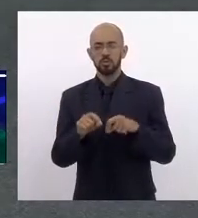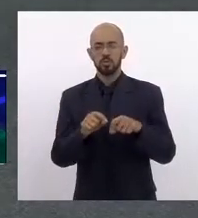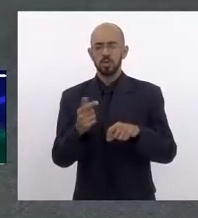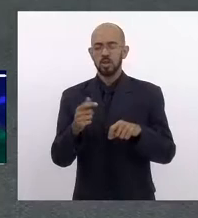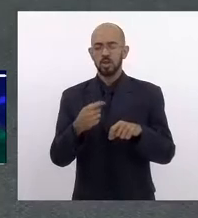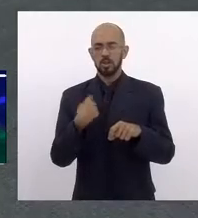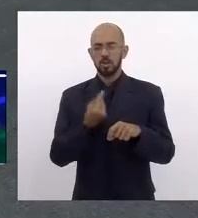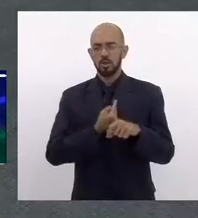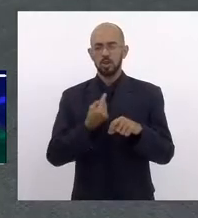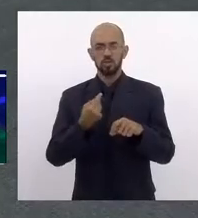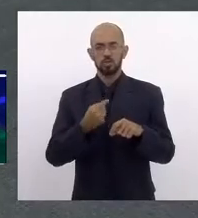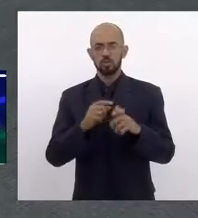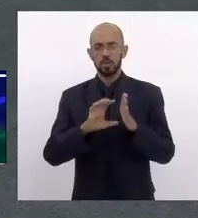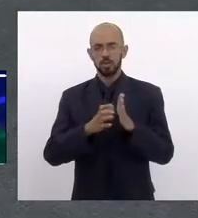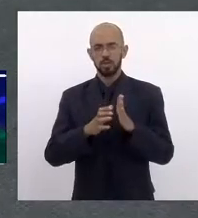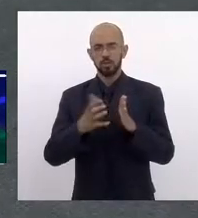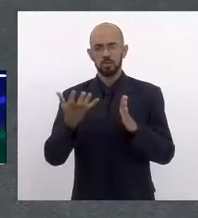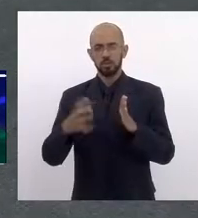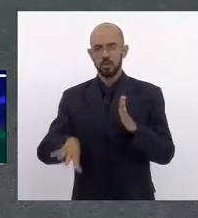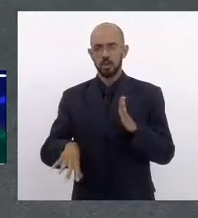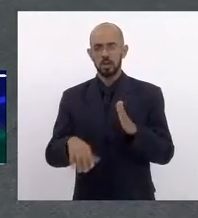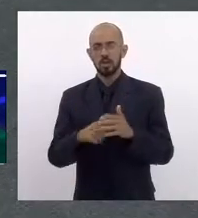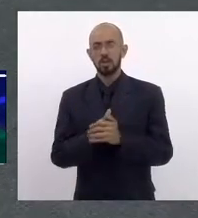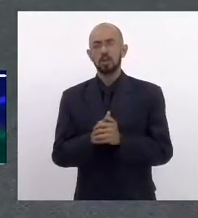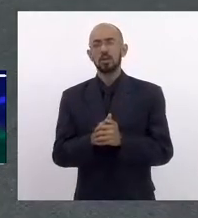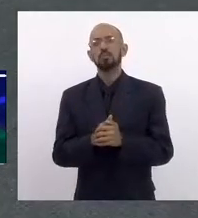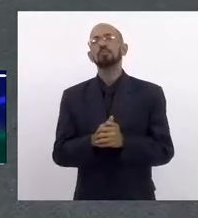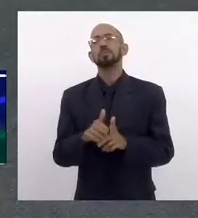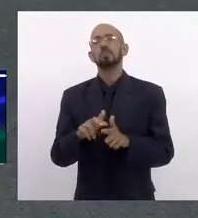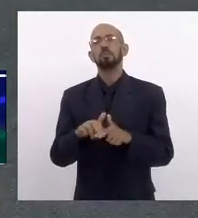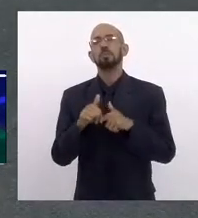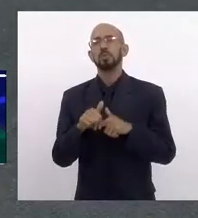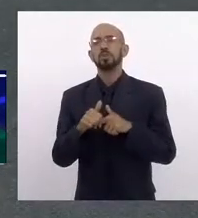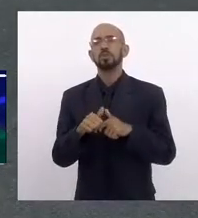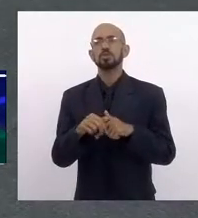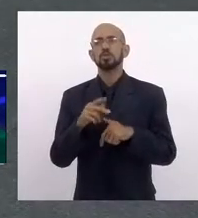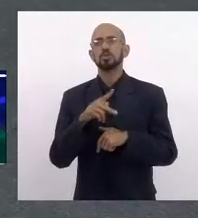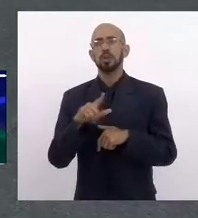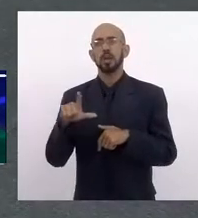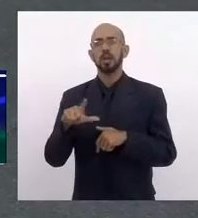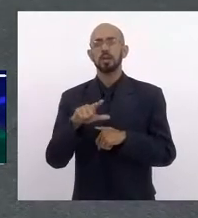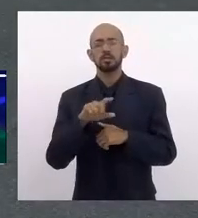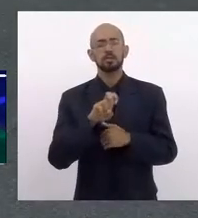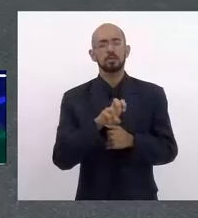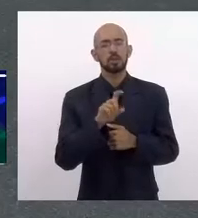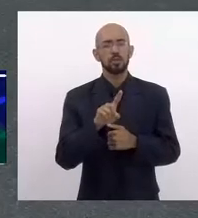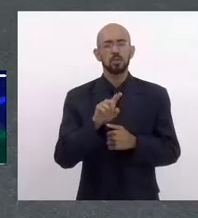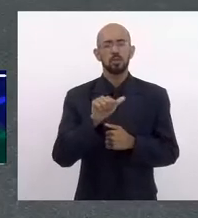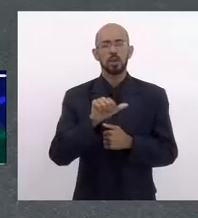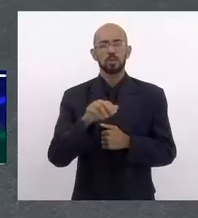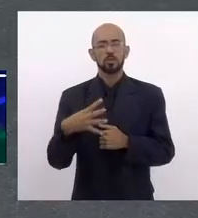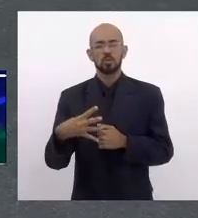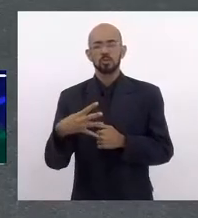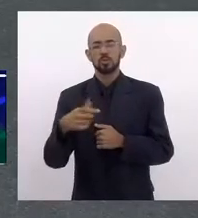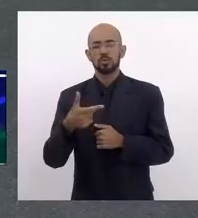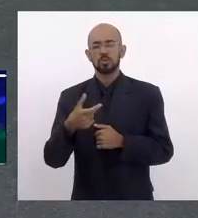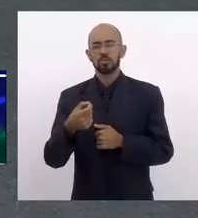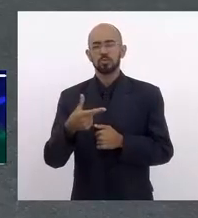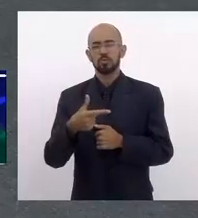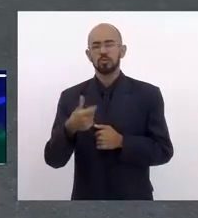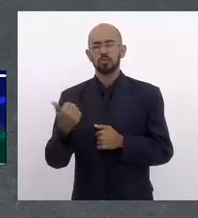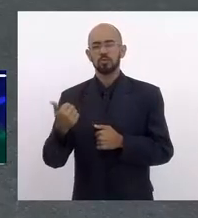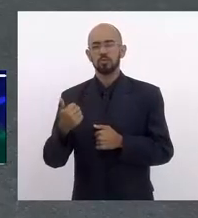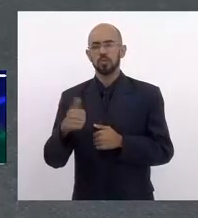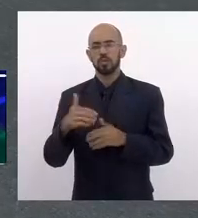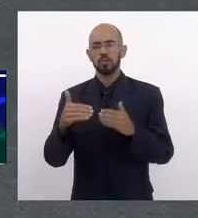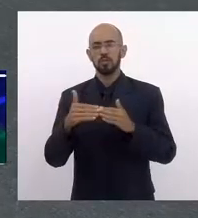rejeitamos, suposto meu parecer, ao projeto de lei número 5114 de 2021, é favorável